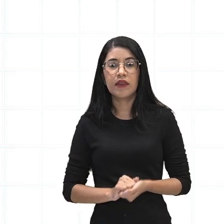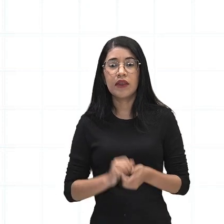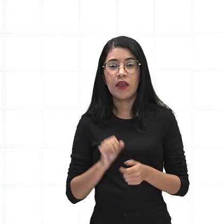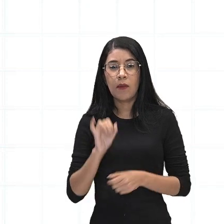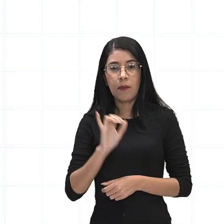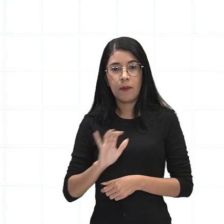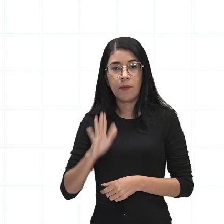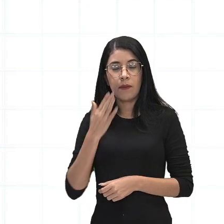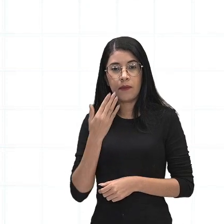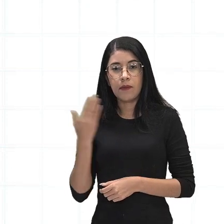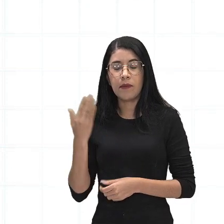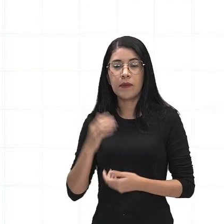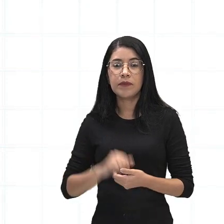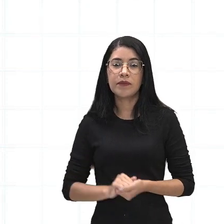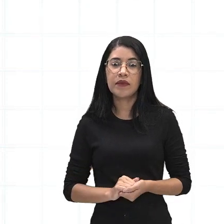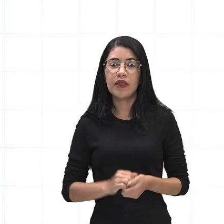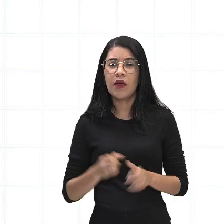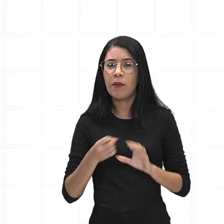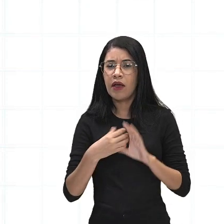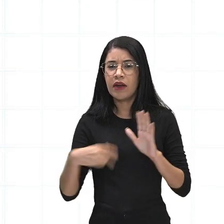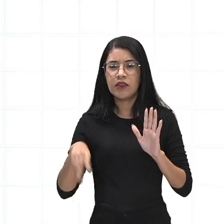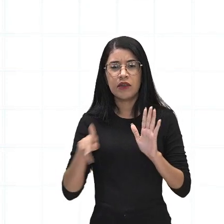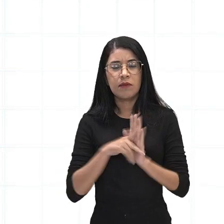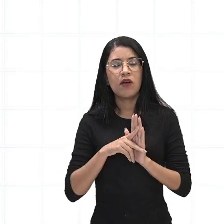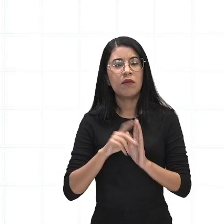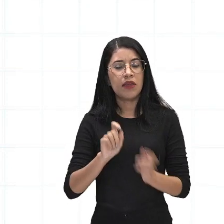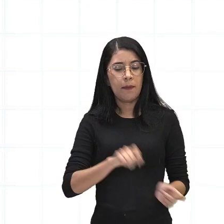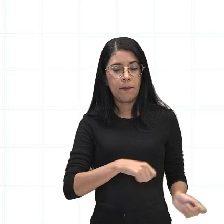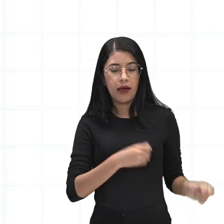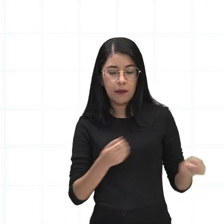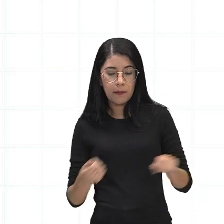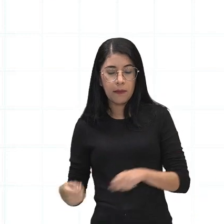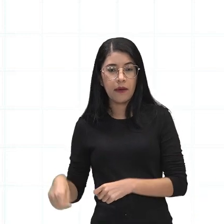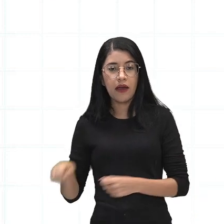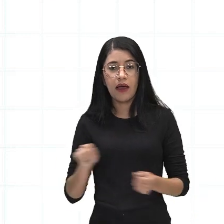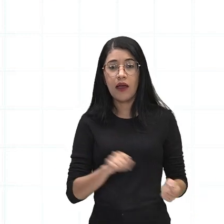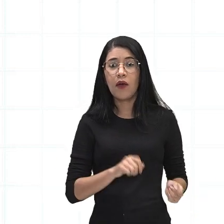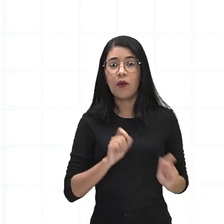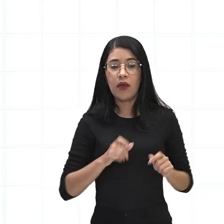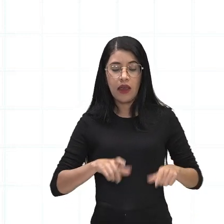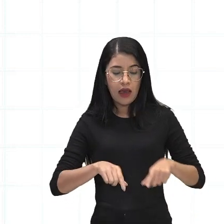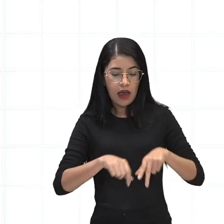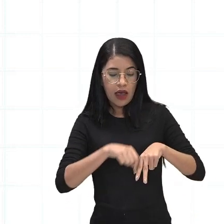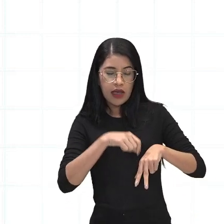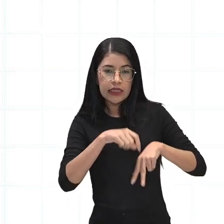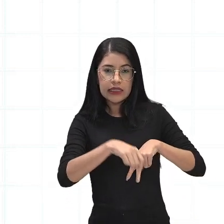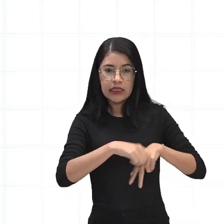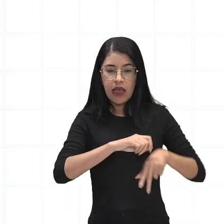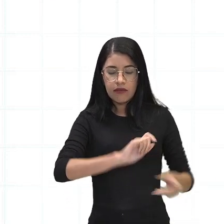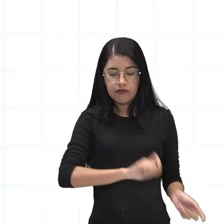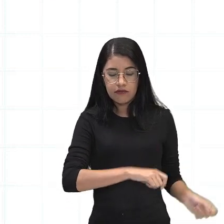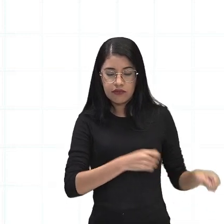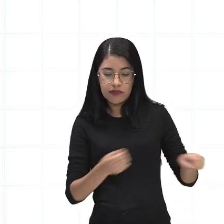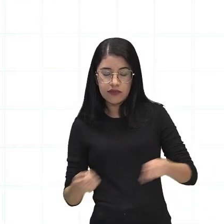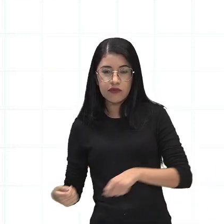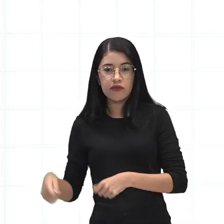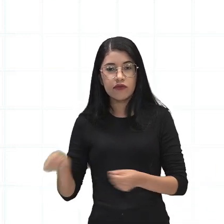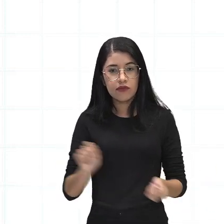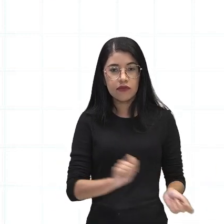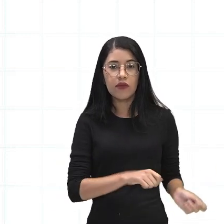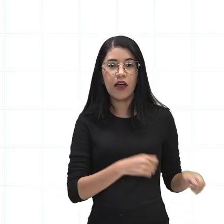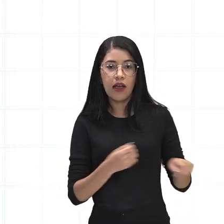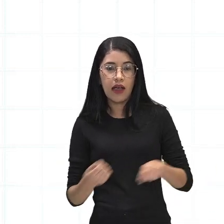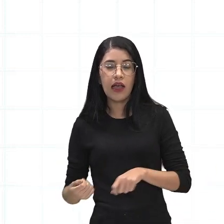imagem que é bem característico dessa dança, a questão da saia de chita, a saia bem rodada,